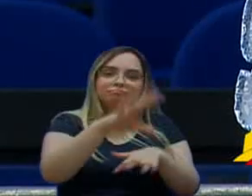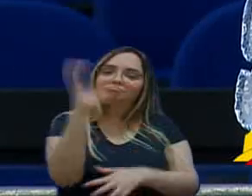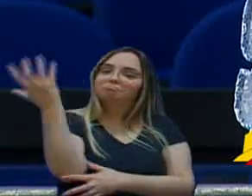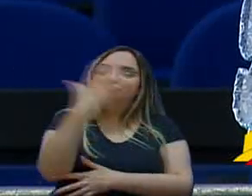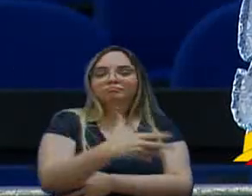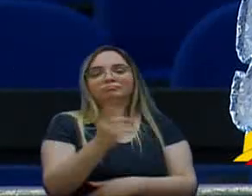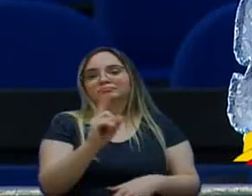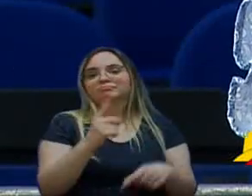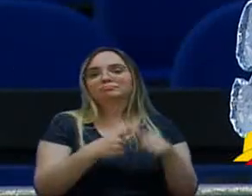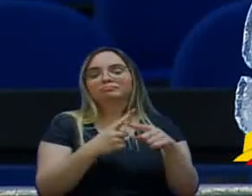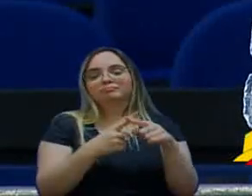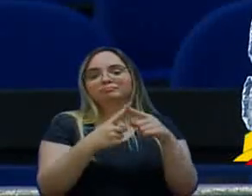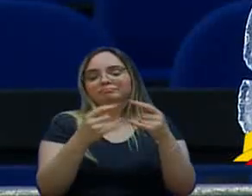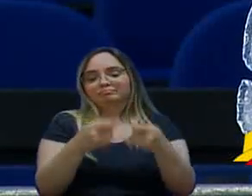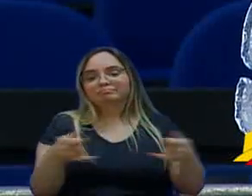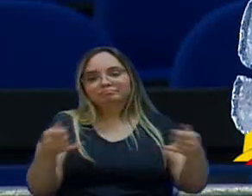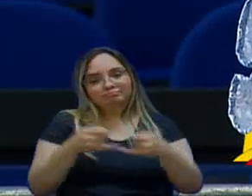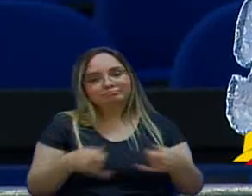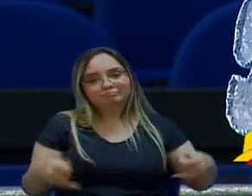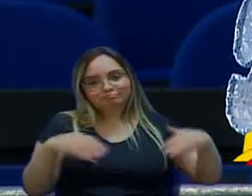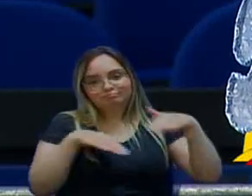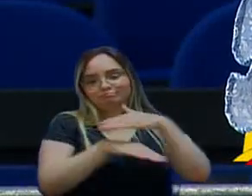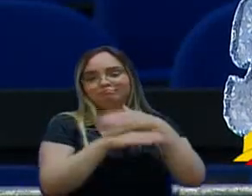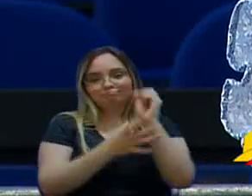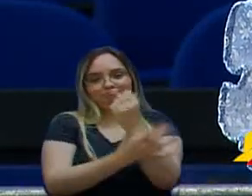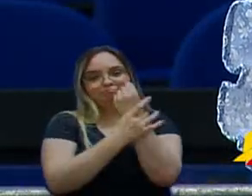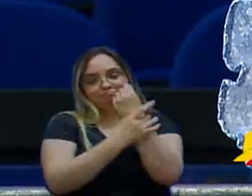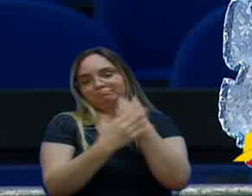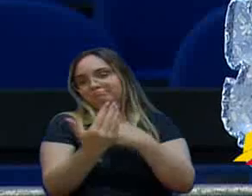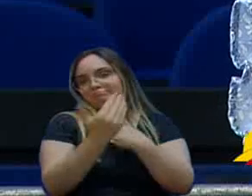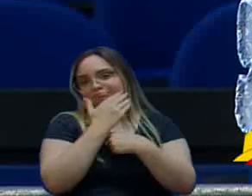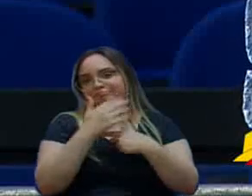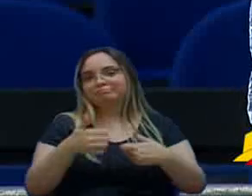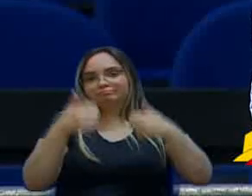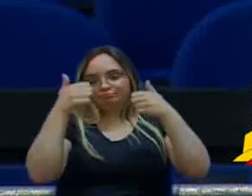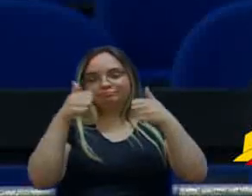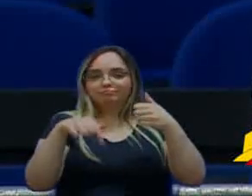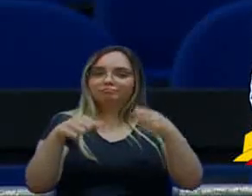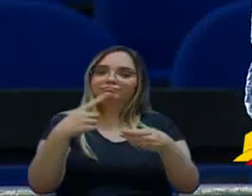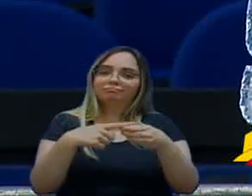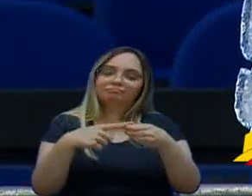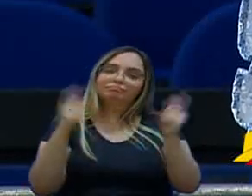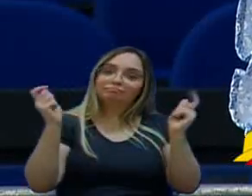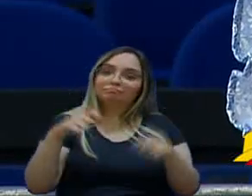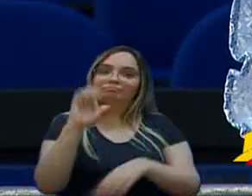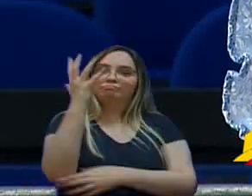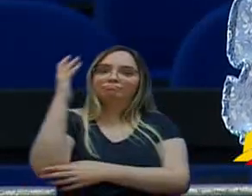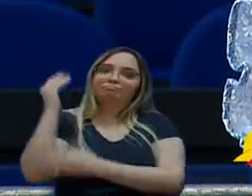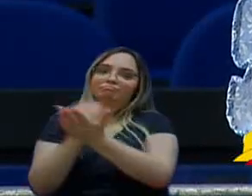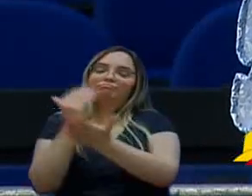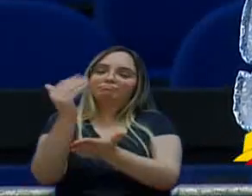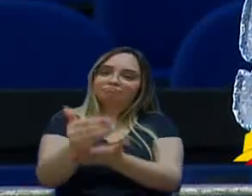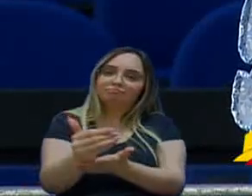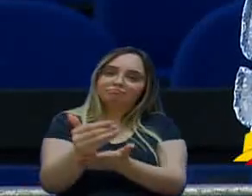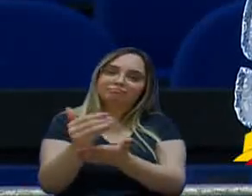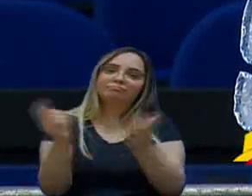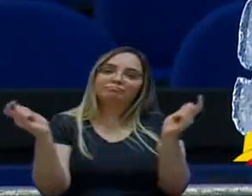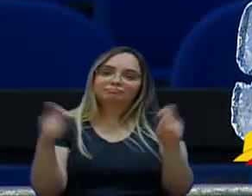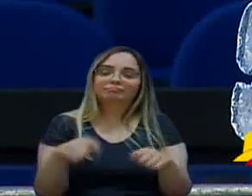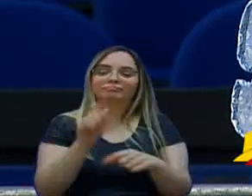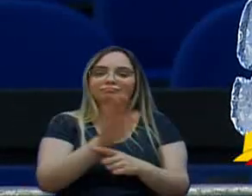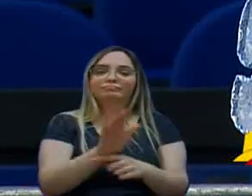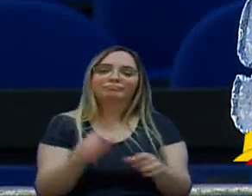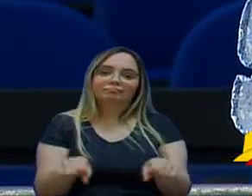cabeamento subterrâneo é muito mais seguro. E a cidade pode ser muito mais arborizada se ela tiver o